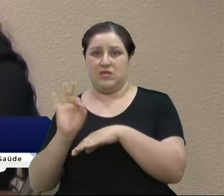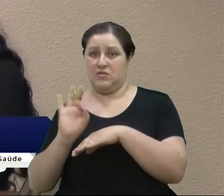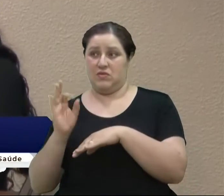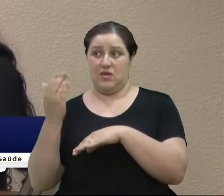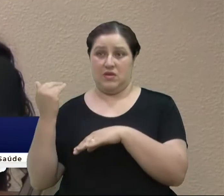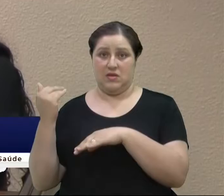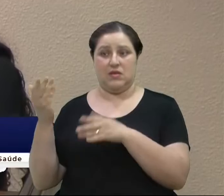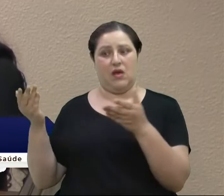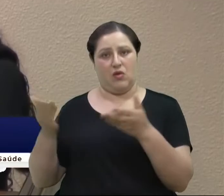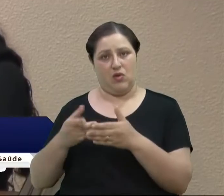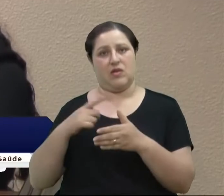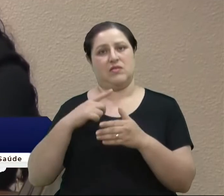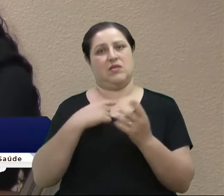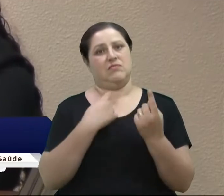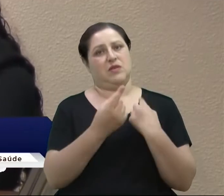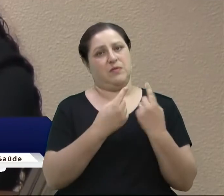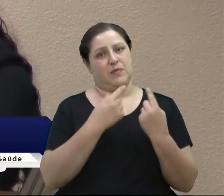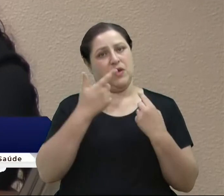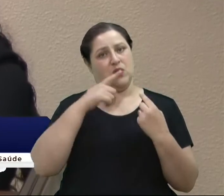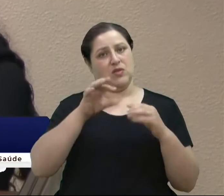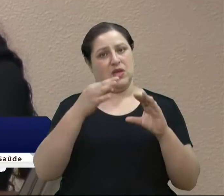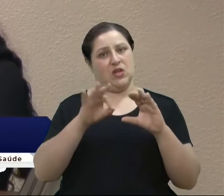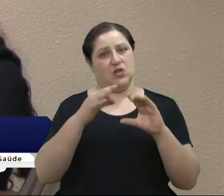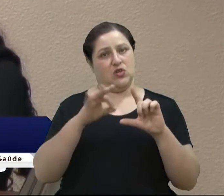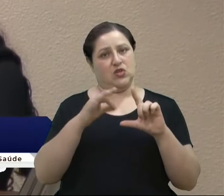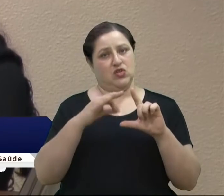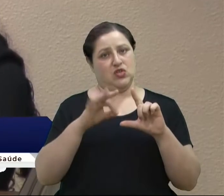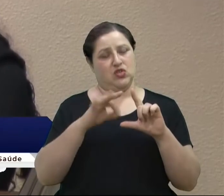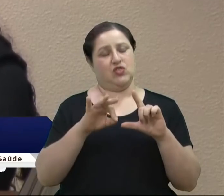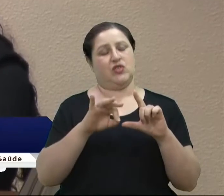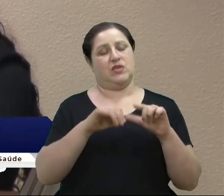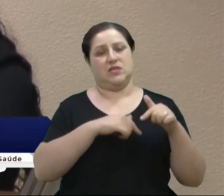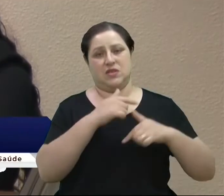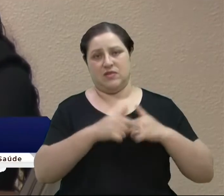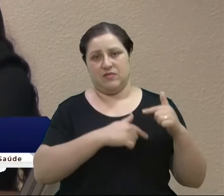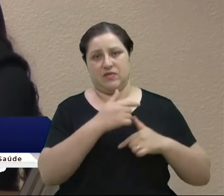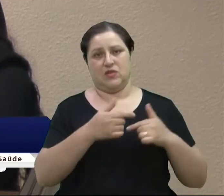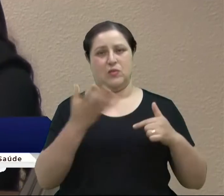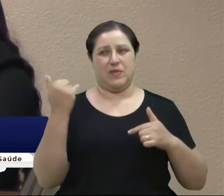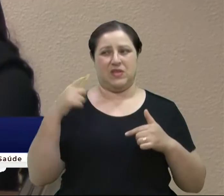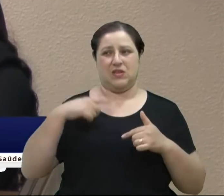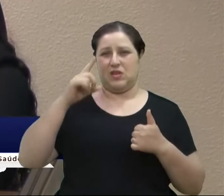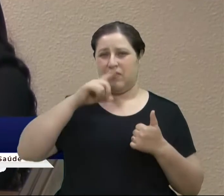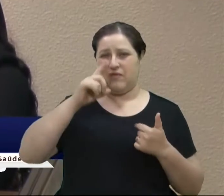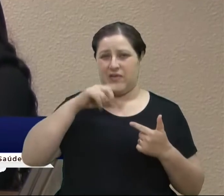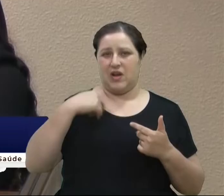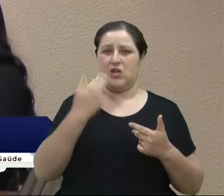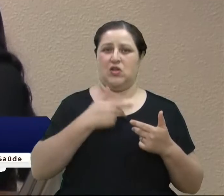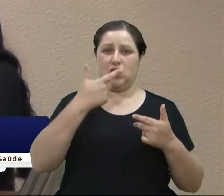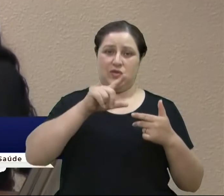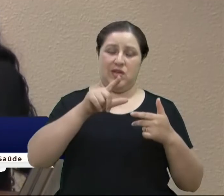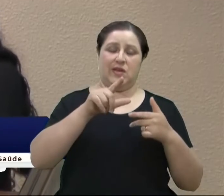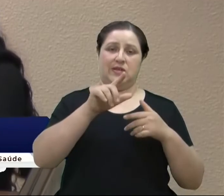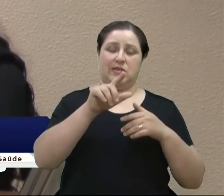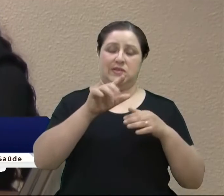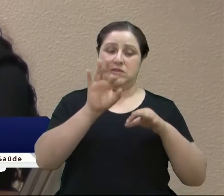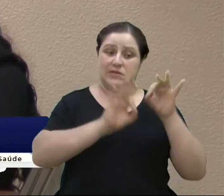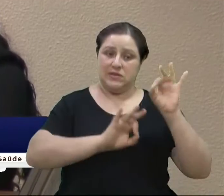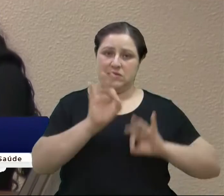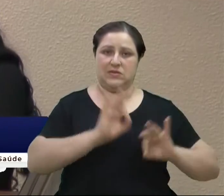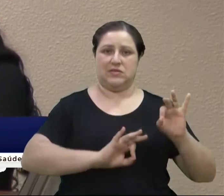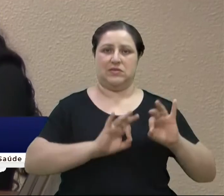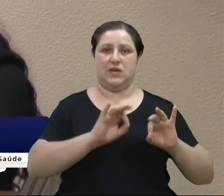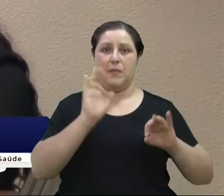uma possibilidade de logística de serviço, consegue aparar algumas arestas que ficaram do passado, consegue otimizar os acessos